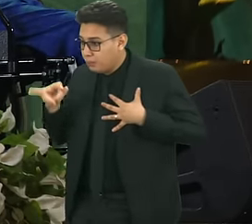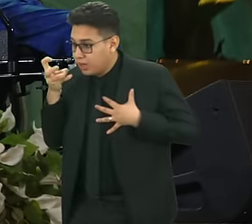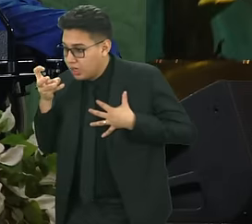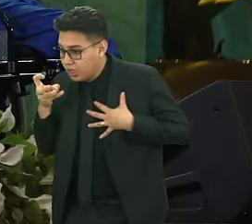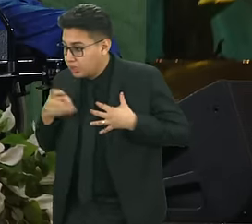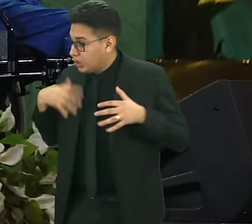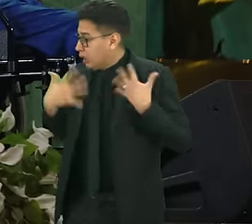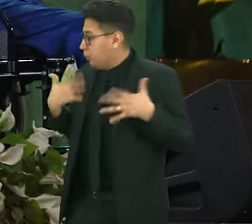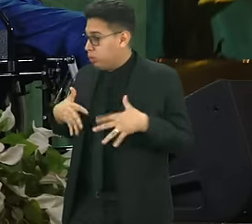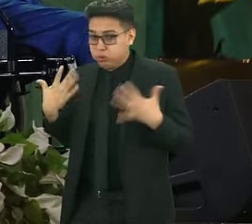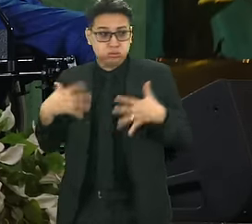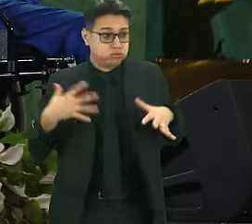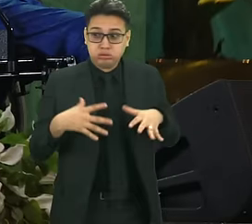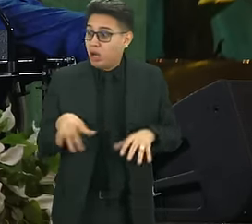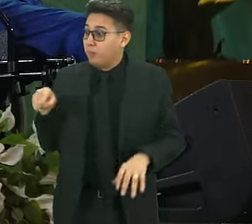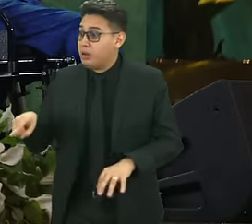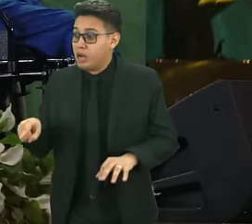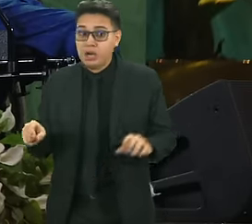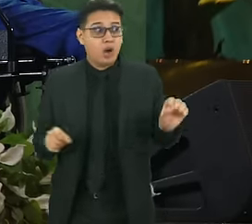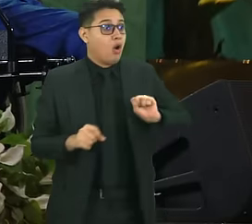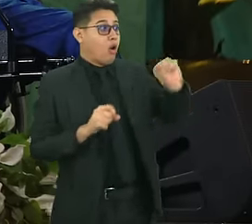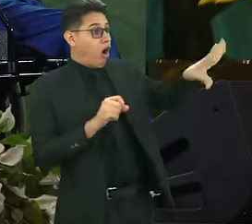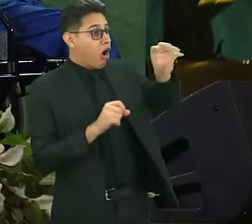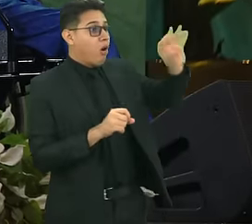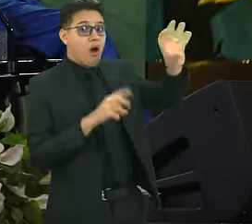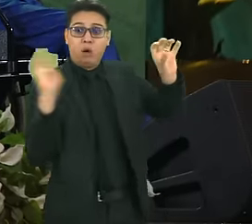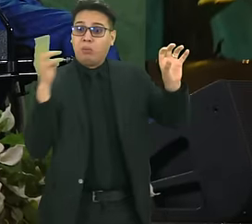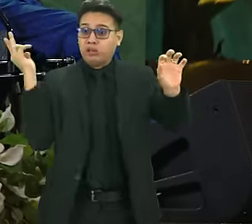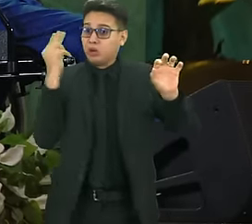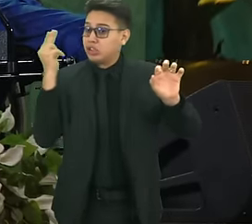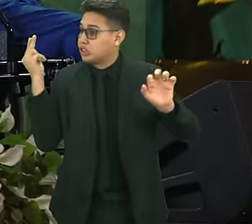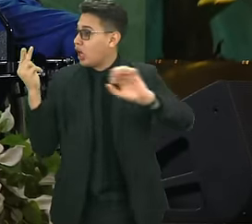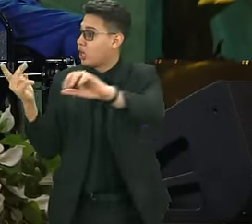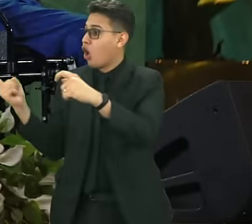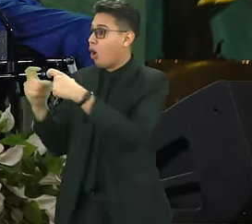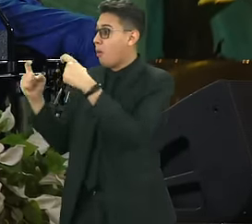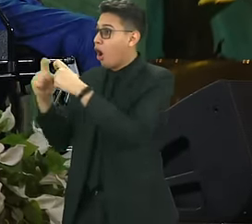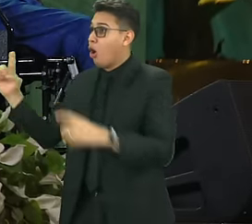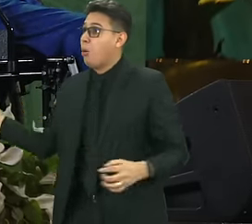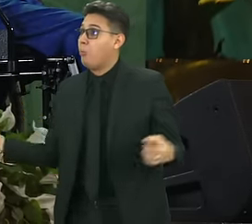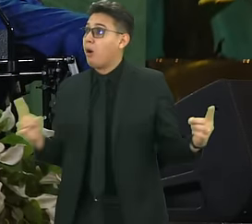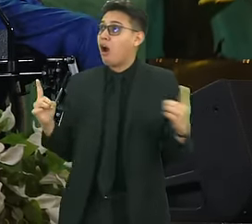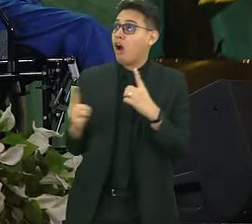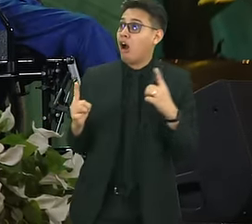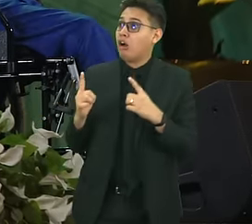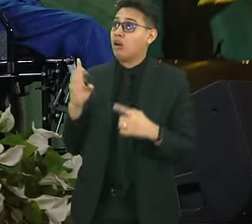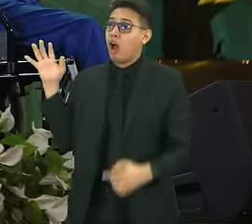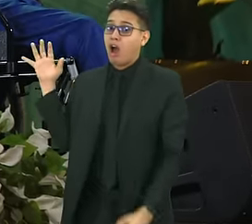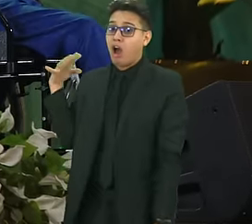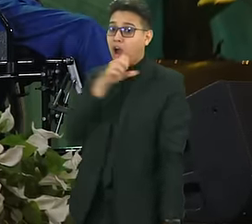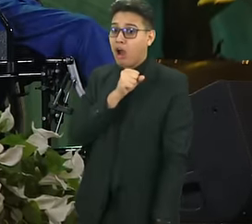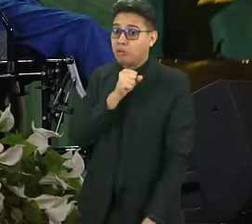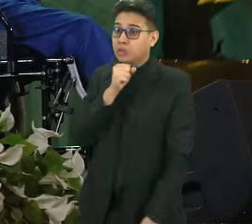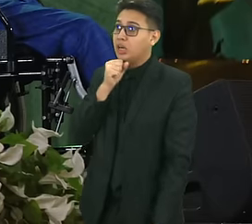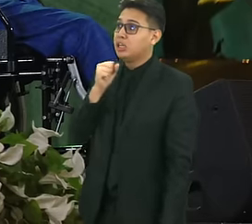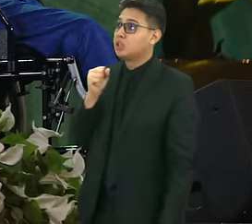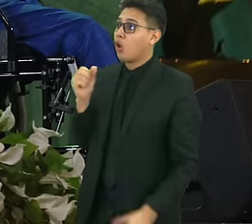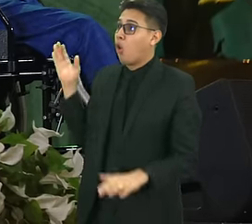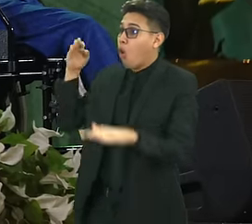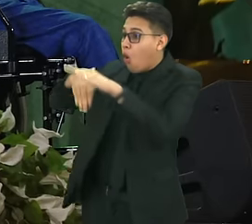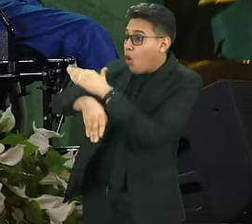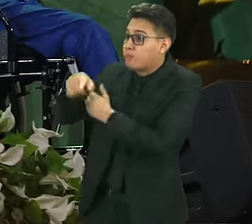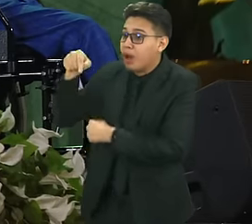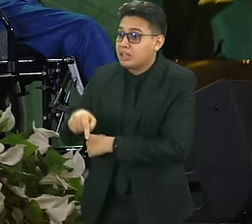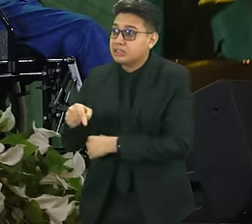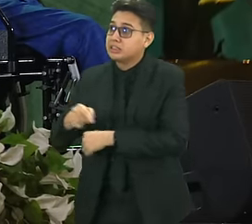e já saio para anunciar às enfermeiras, aos médicos plantonistas. Eles rapidamente entram na sala e